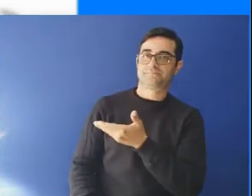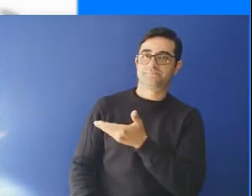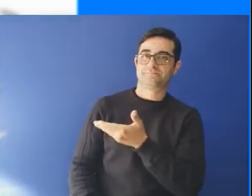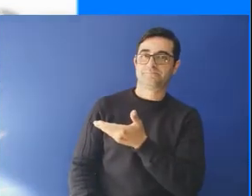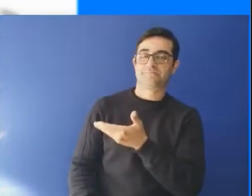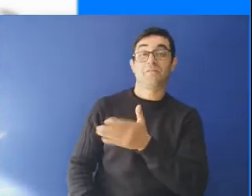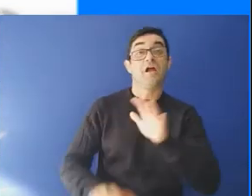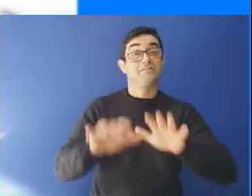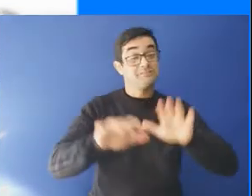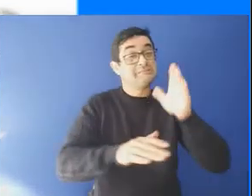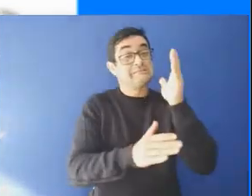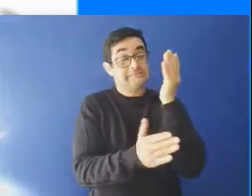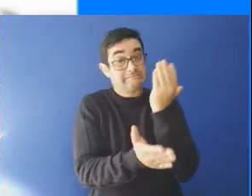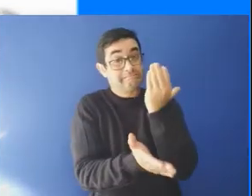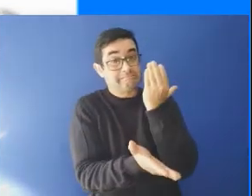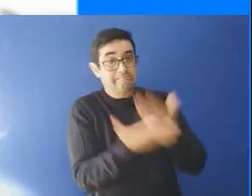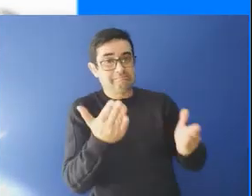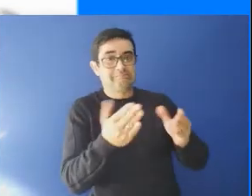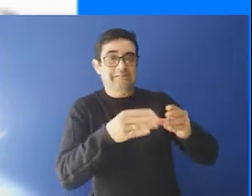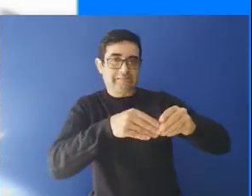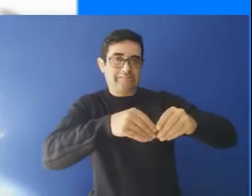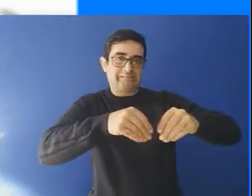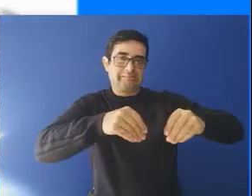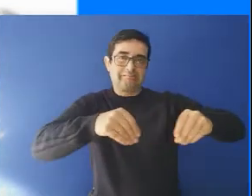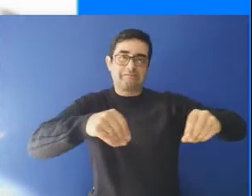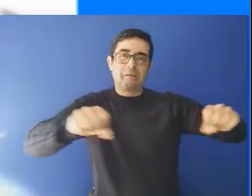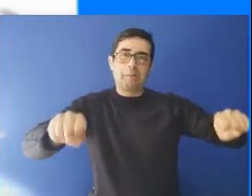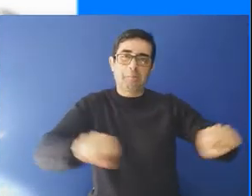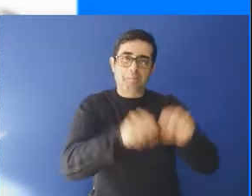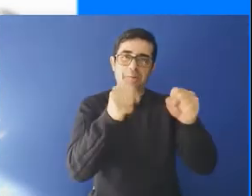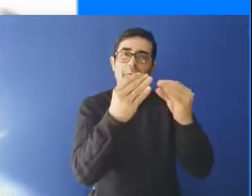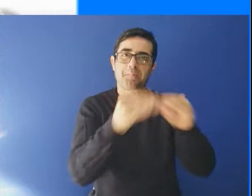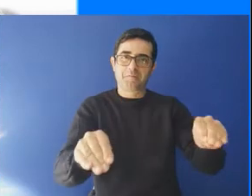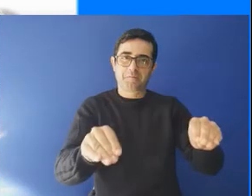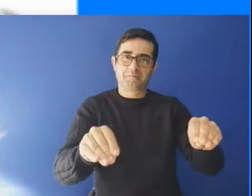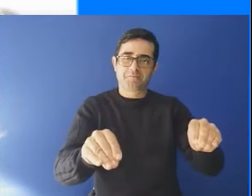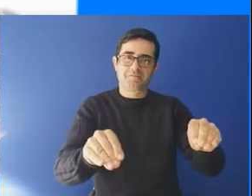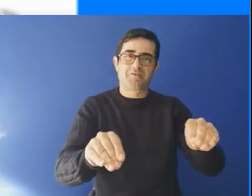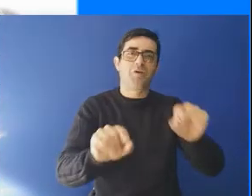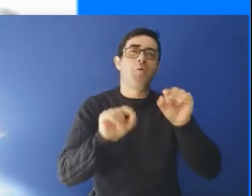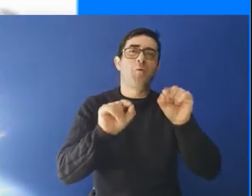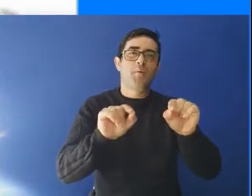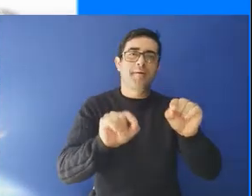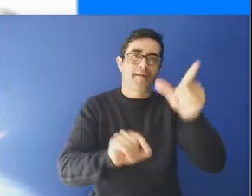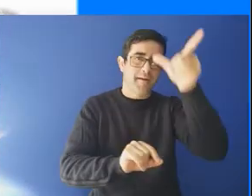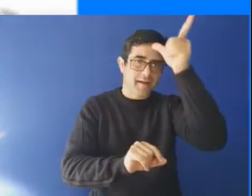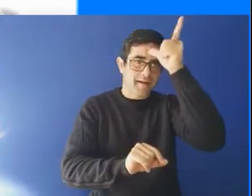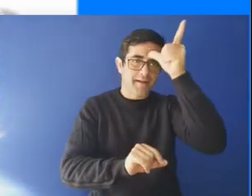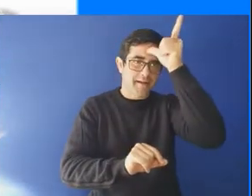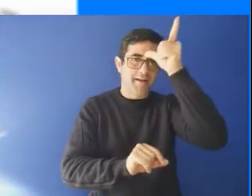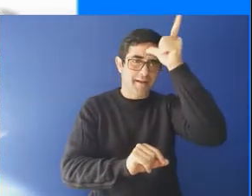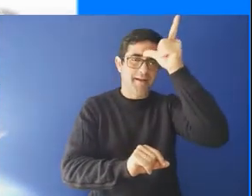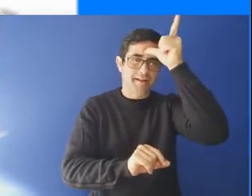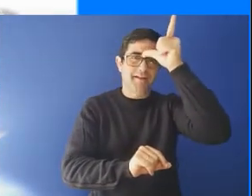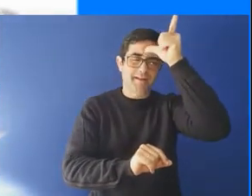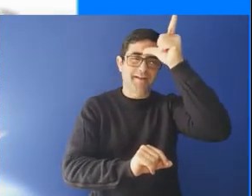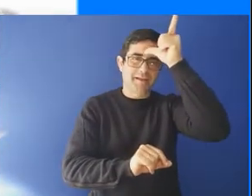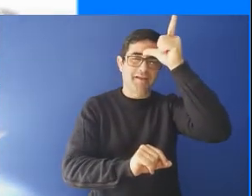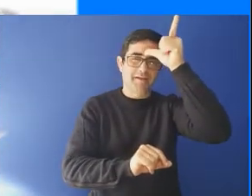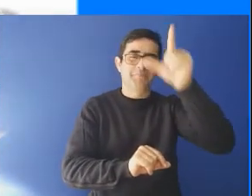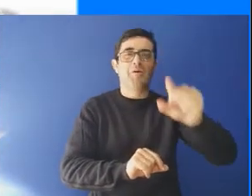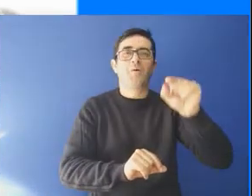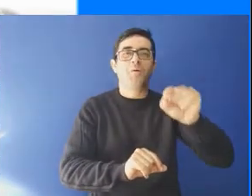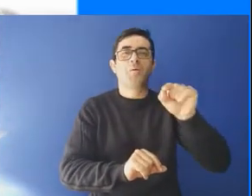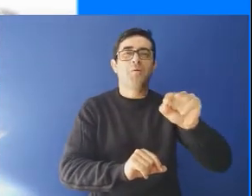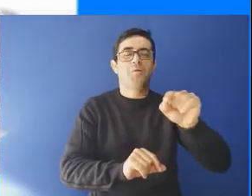uma perda de solo por diferentes fenômenos. Alguns fenômenos são naturais, outros são ocasionados pelo ser humano. Aqui a gente tem um exemplo de erosão